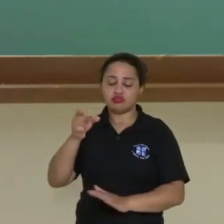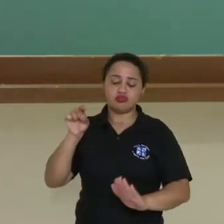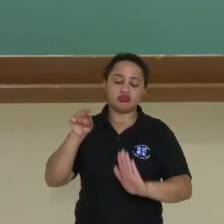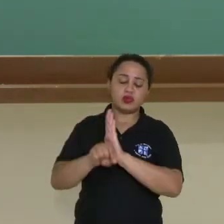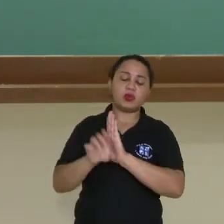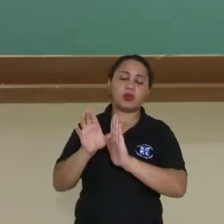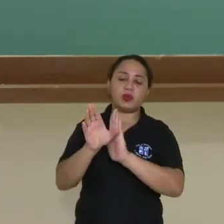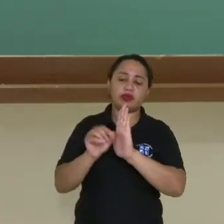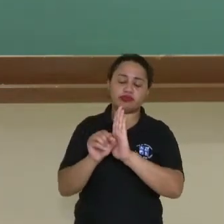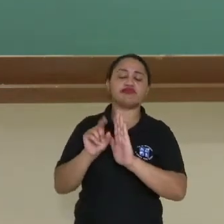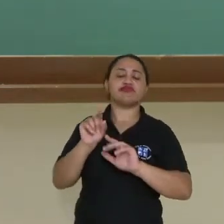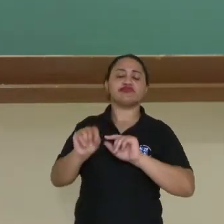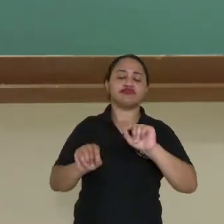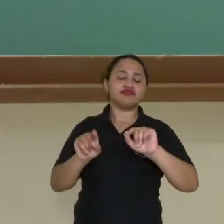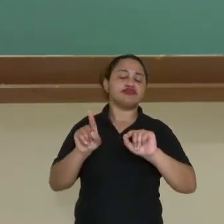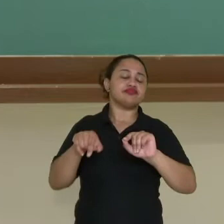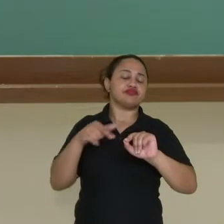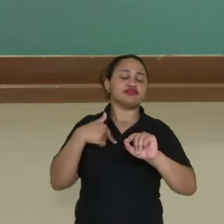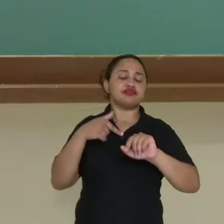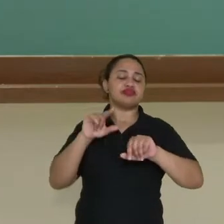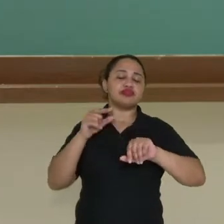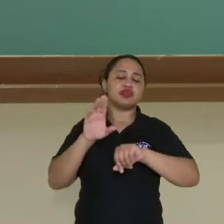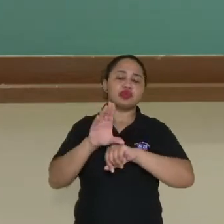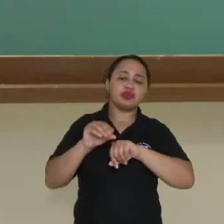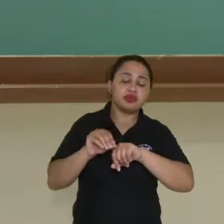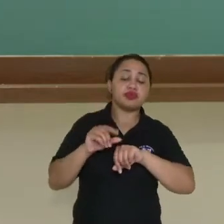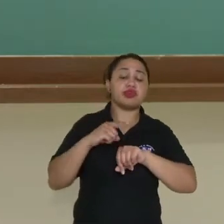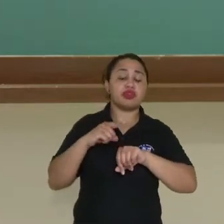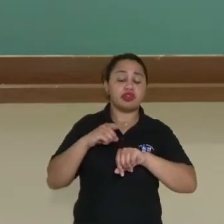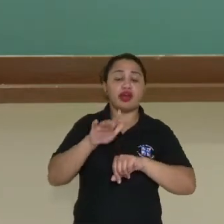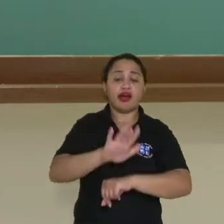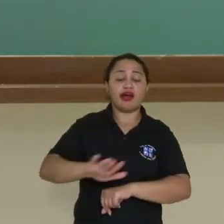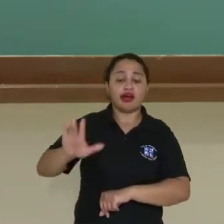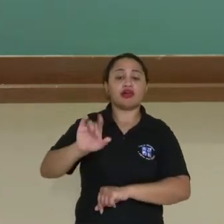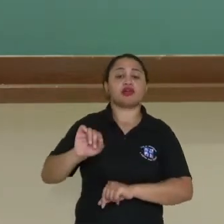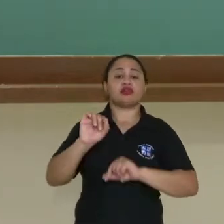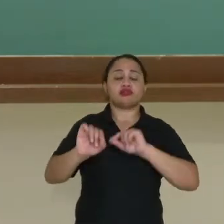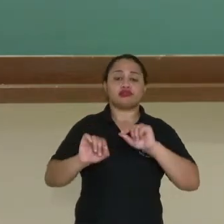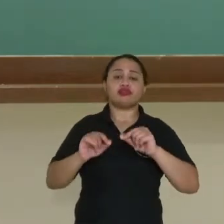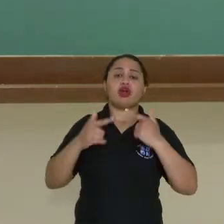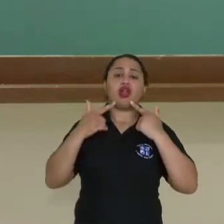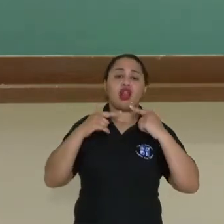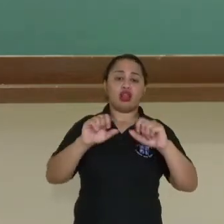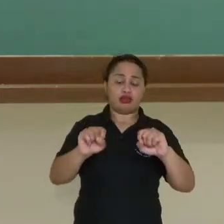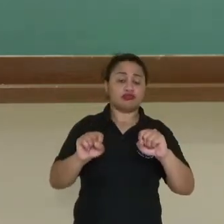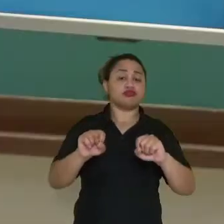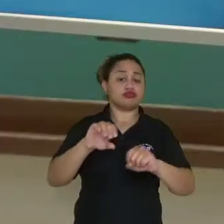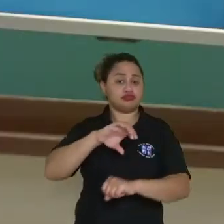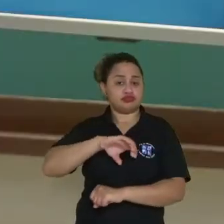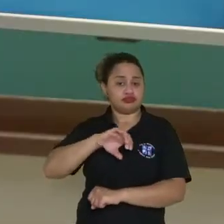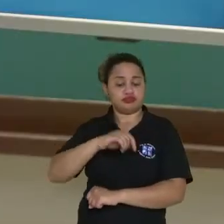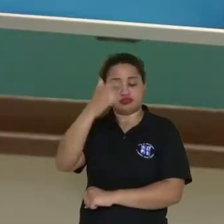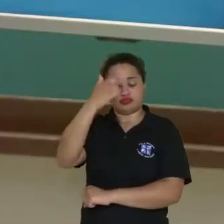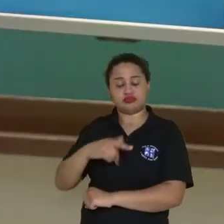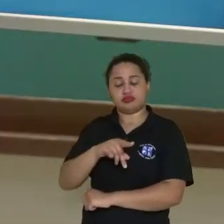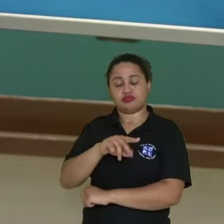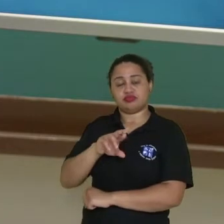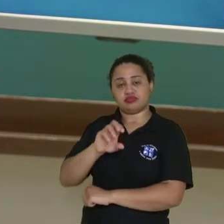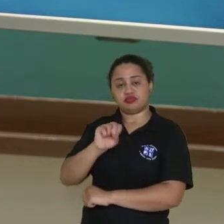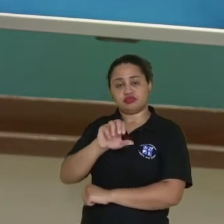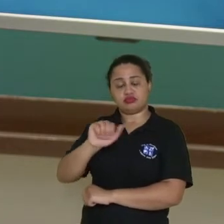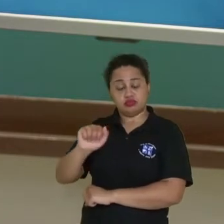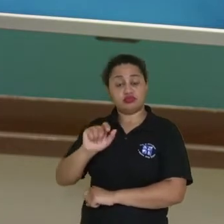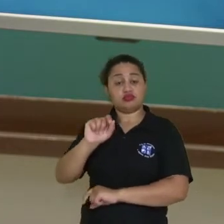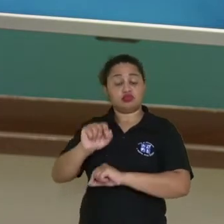aí os nossos saberes com relação a essa dimensão linguística gramatical da nossa língua portuguesa. Eu sou a professora Rosa Helena